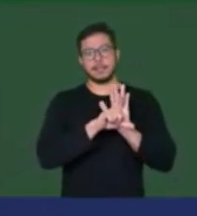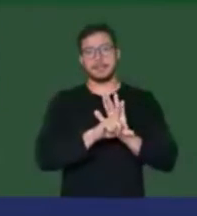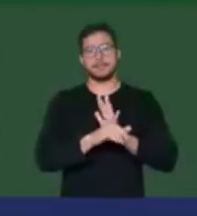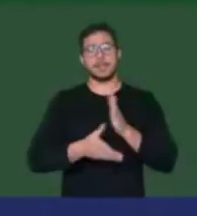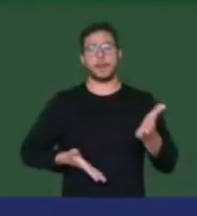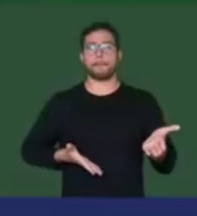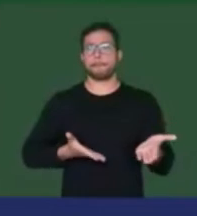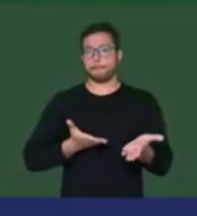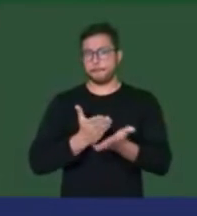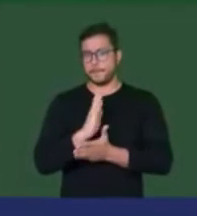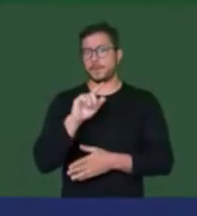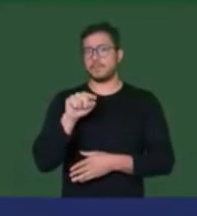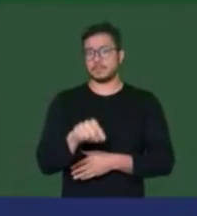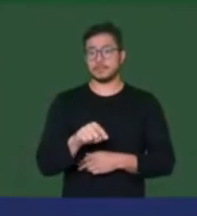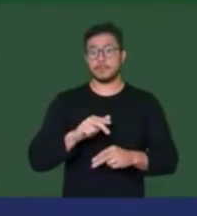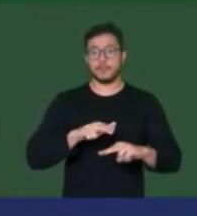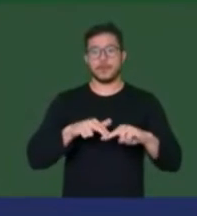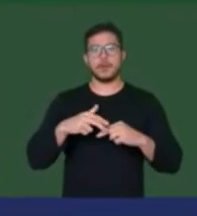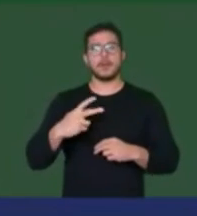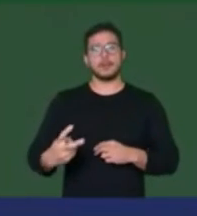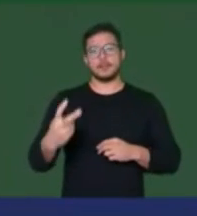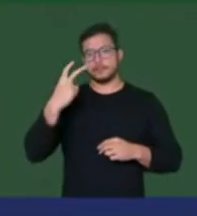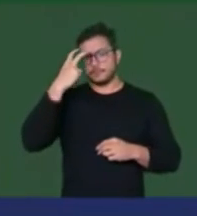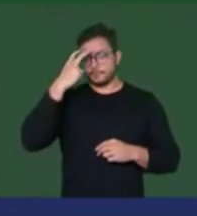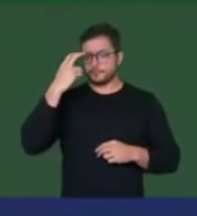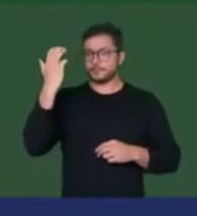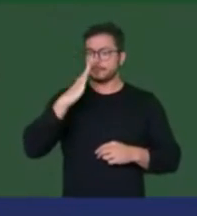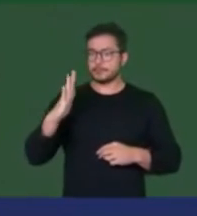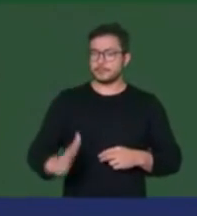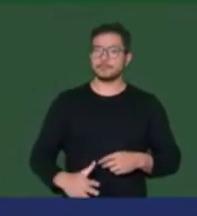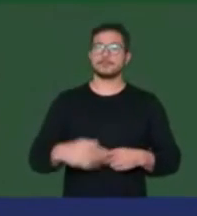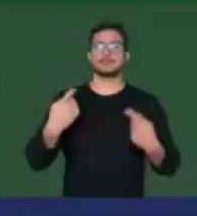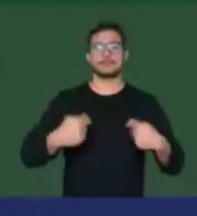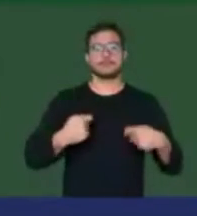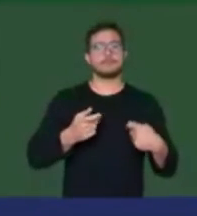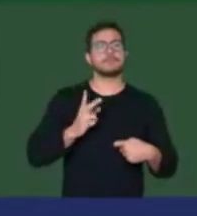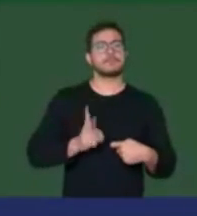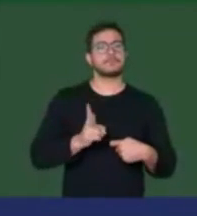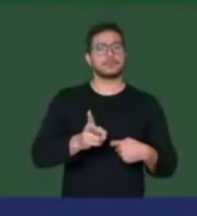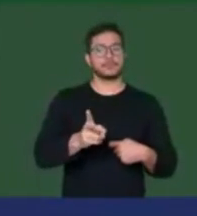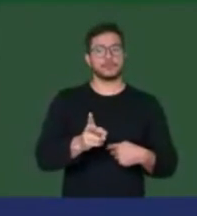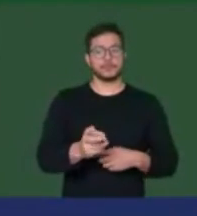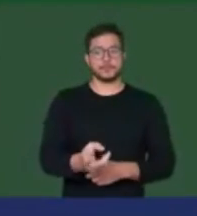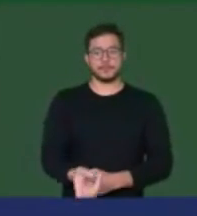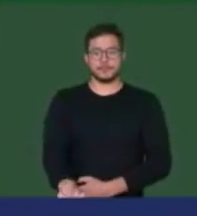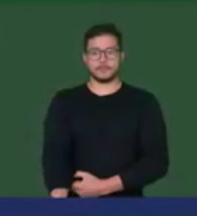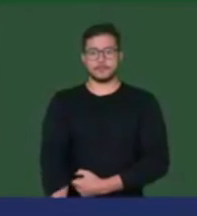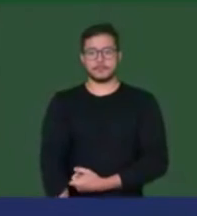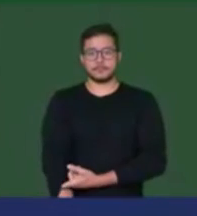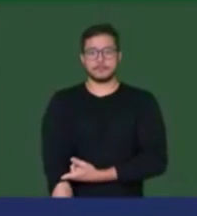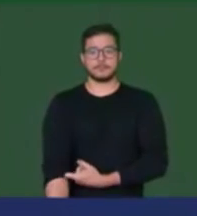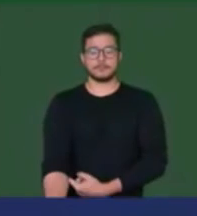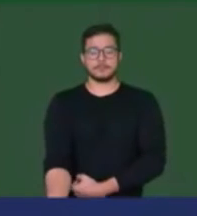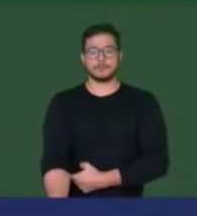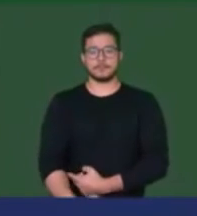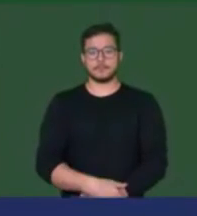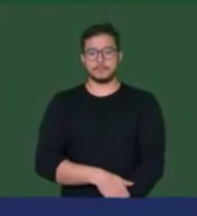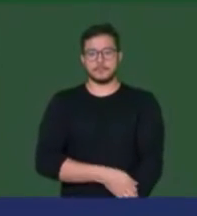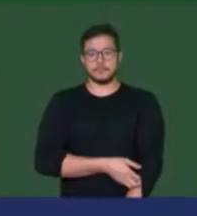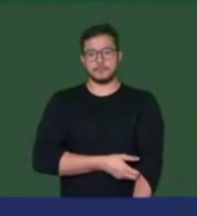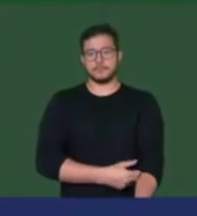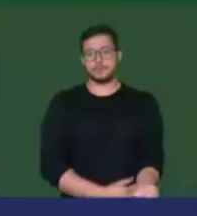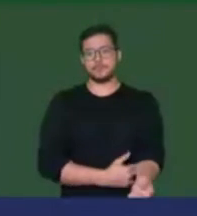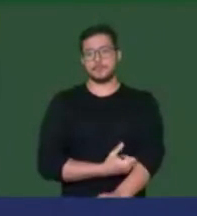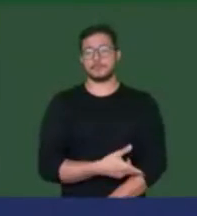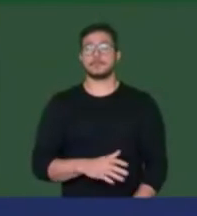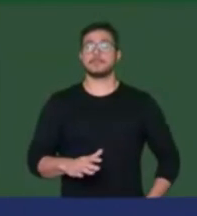que a cultura brasileira possa sobreviver. Tenho certeza que votando essas duas questões